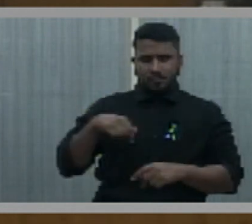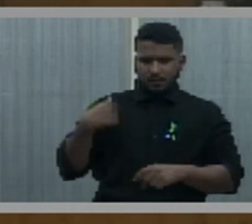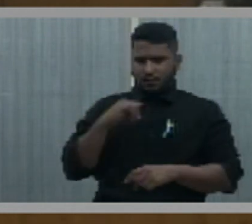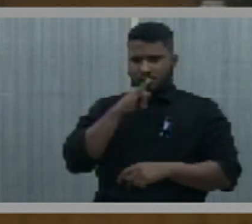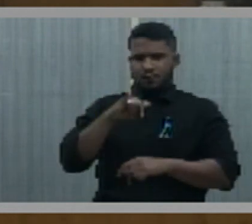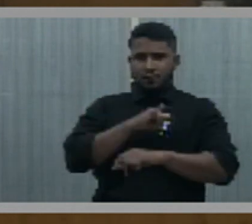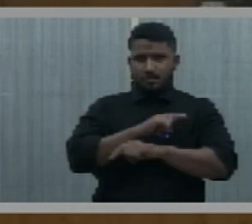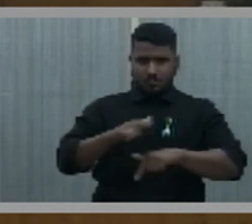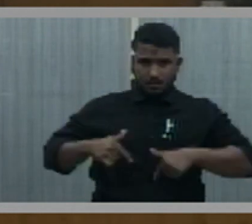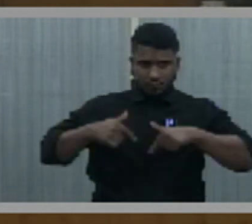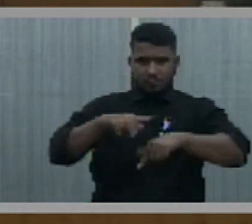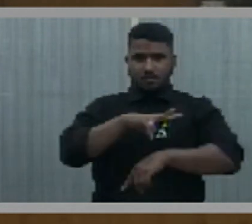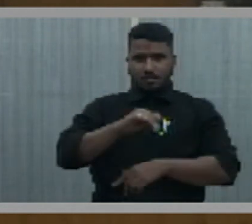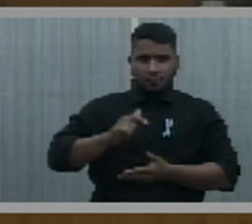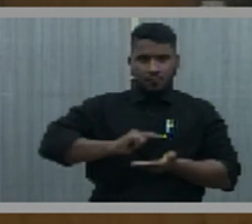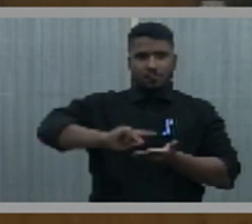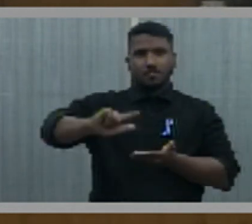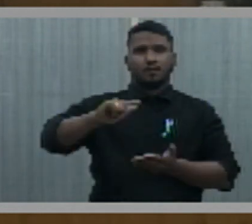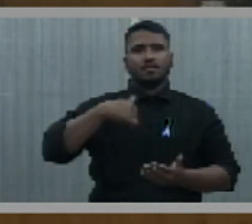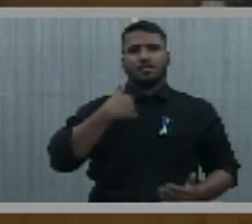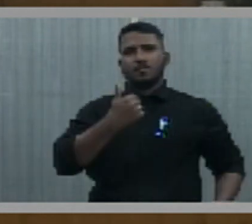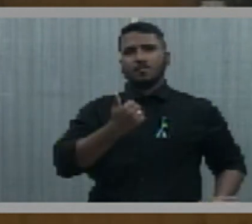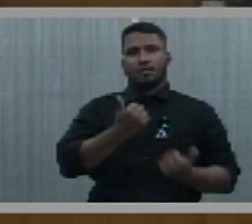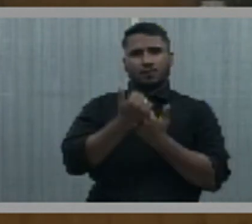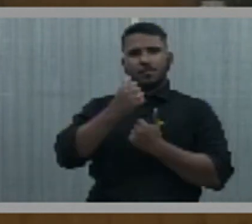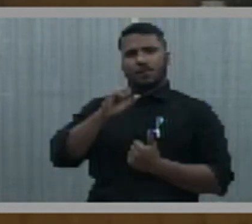continuar. Contem com o nosso apoio.